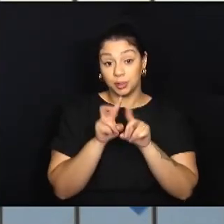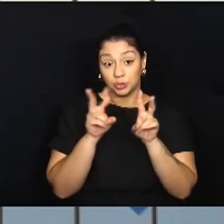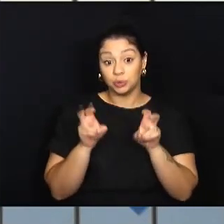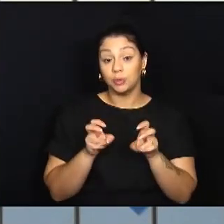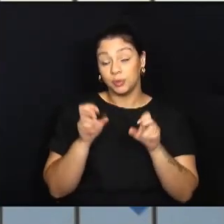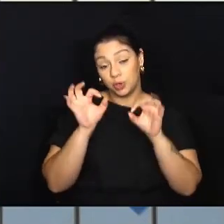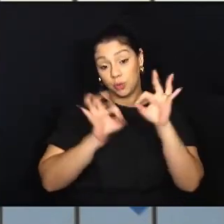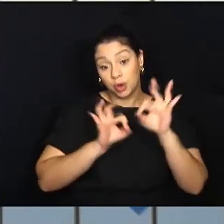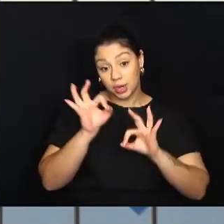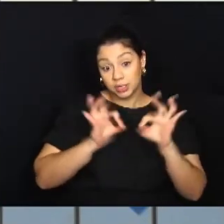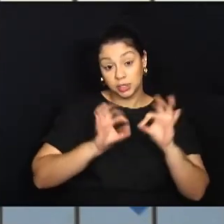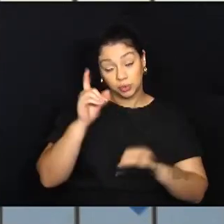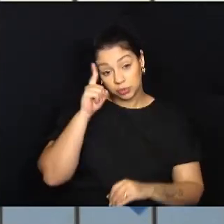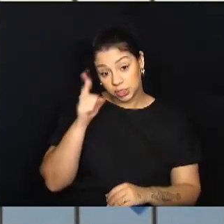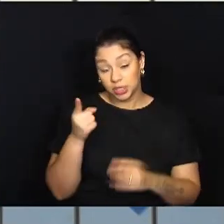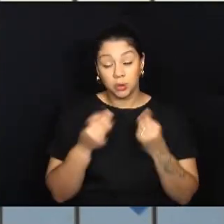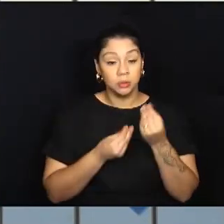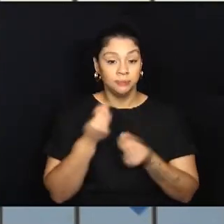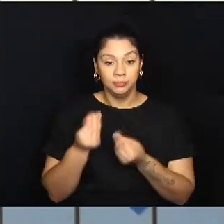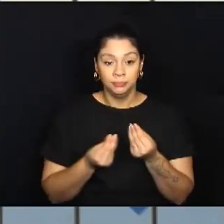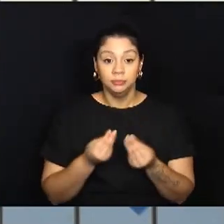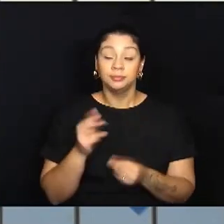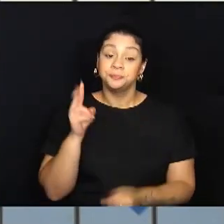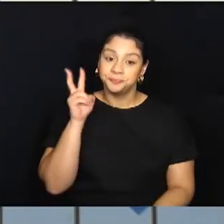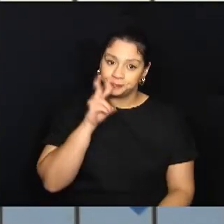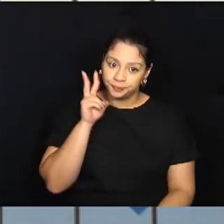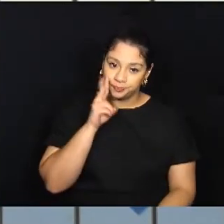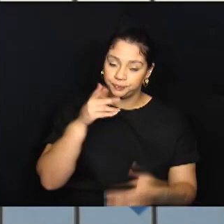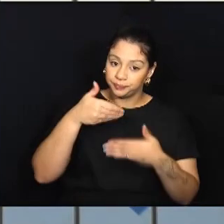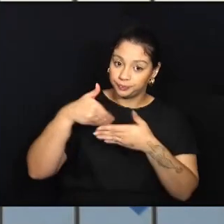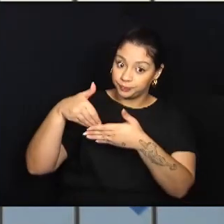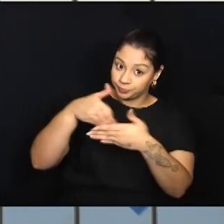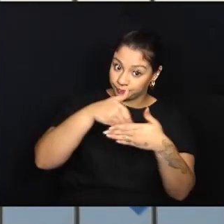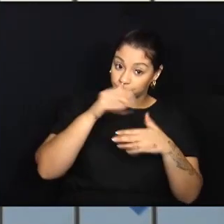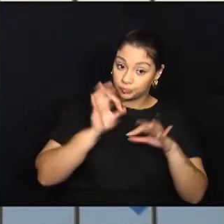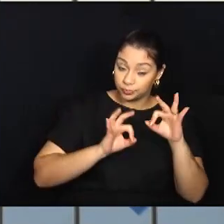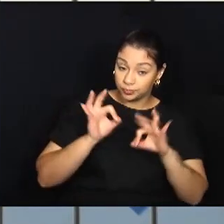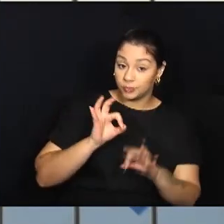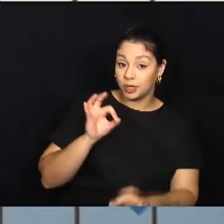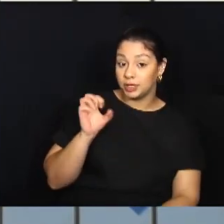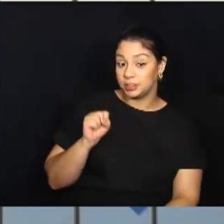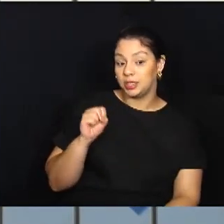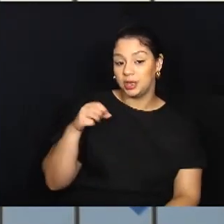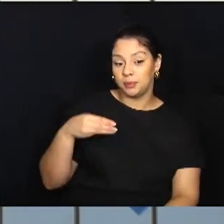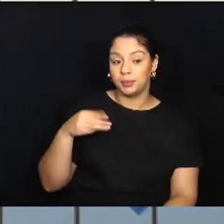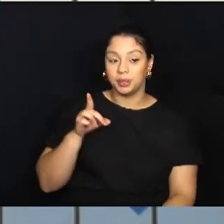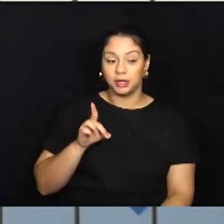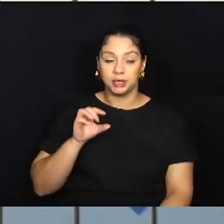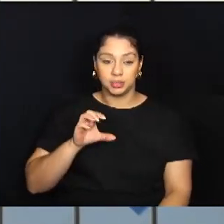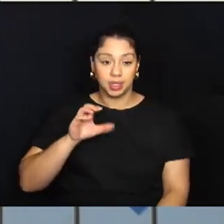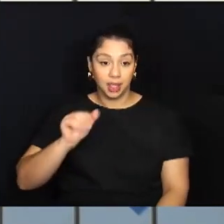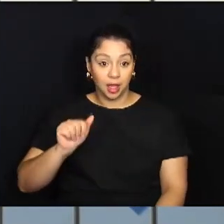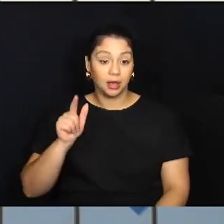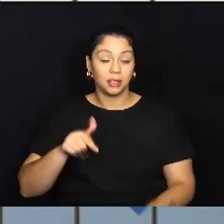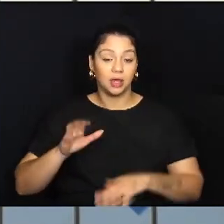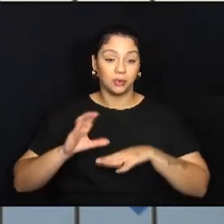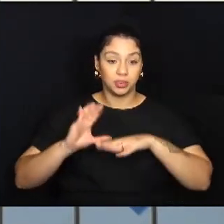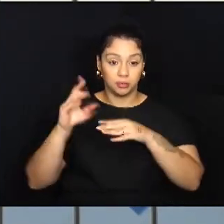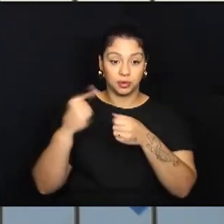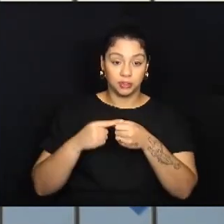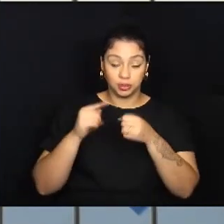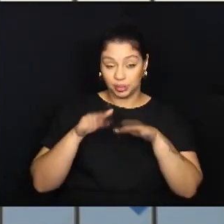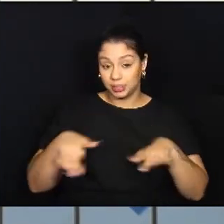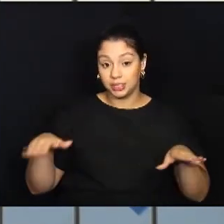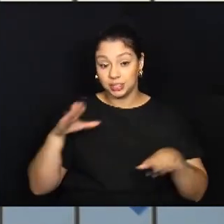organização desse dia. A gente lembra que a eleição é organizada pelo CMDCA, o Conselho Municipal dos Direitos da Criança e do